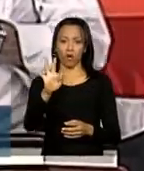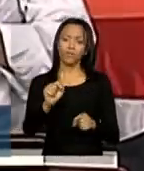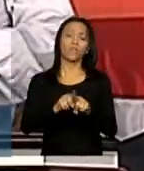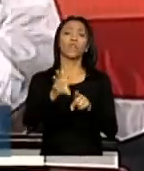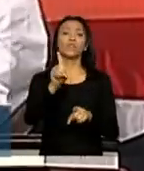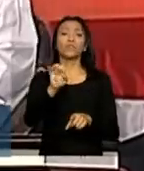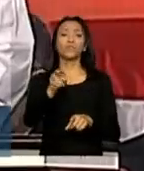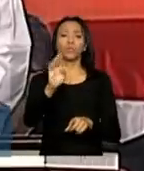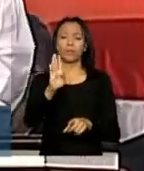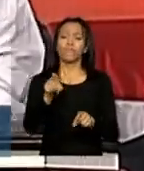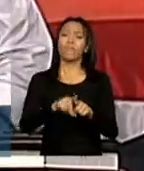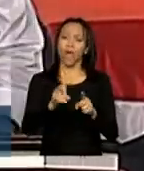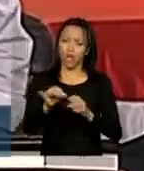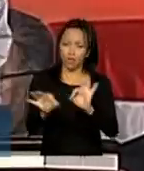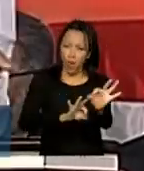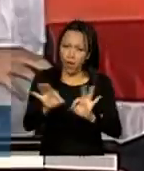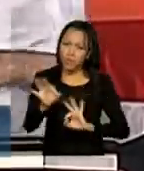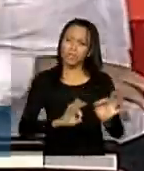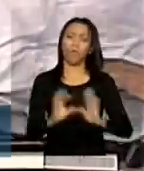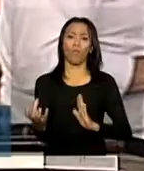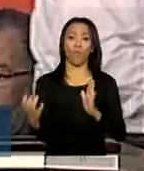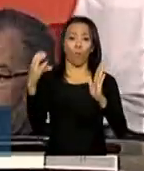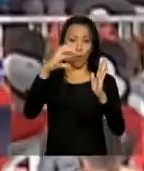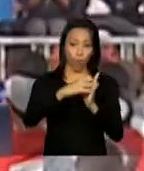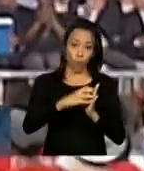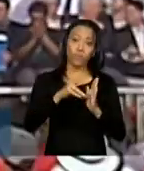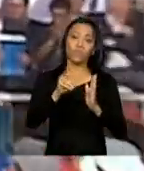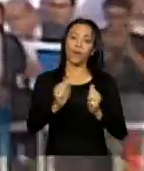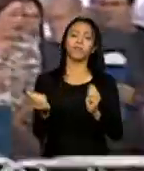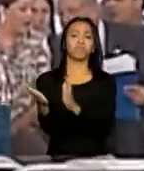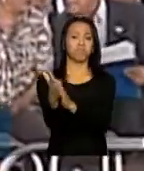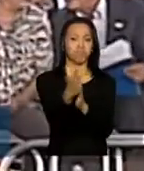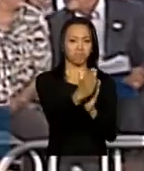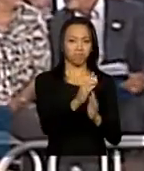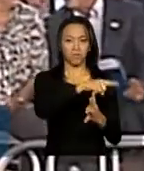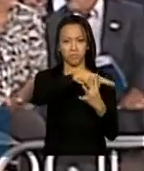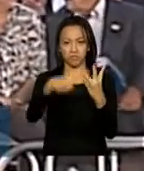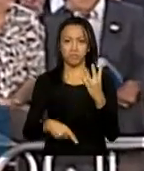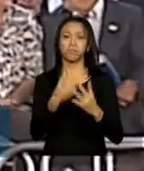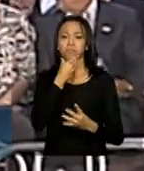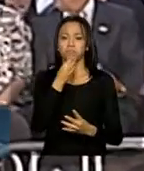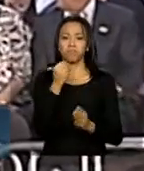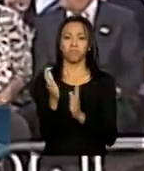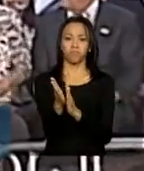o edital do concurso de ideias que irá homenagear os referidos heróis.